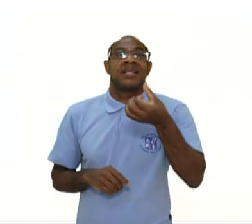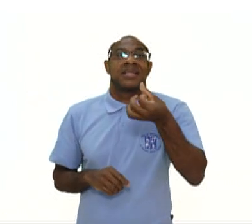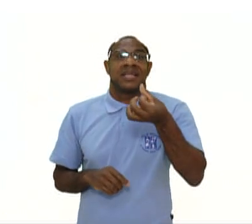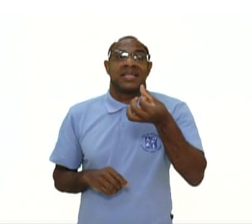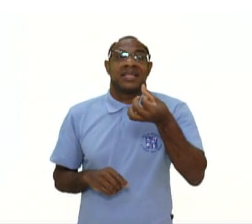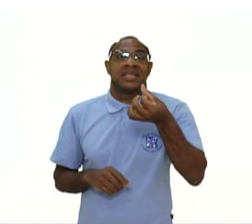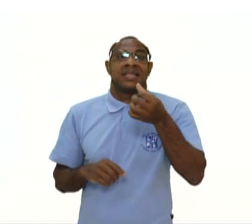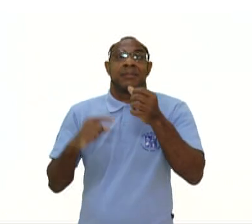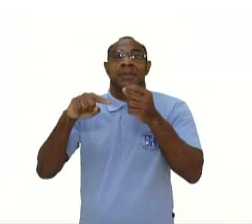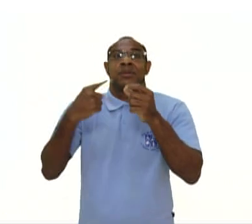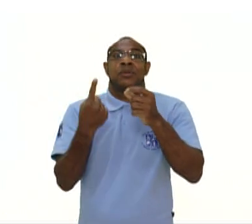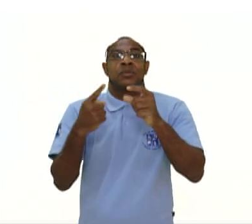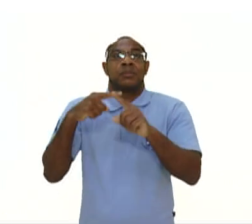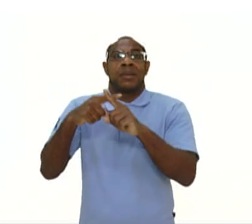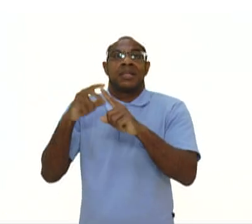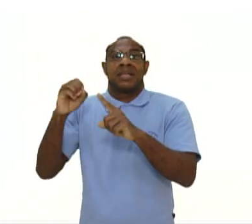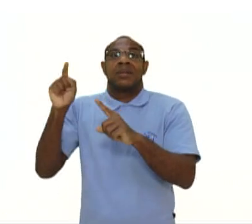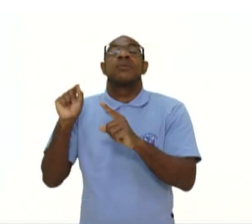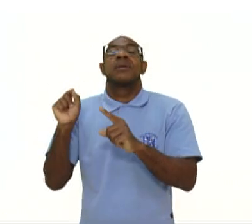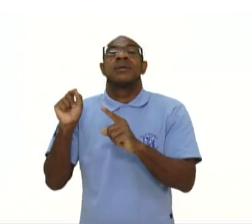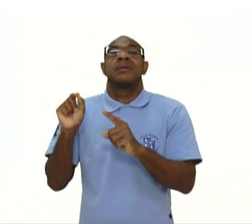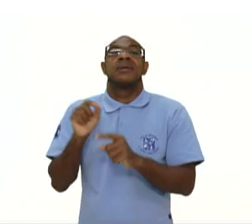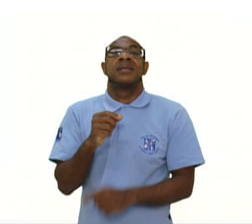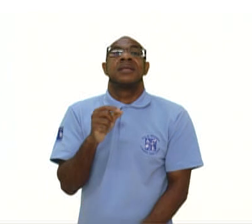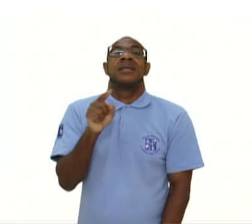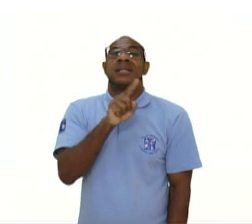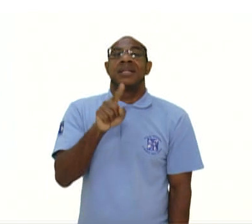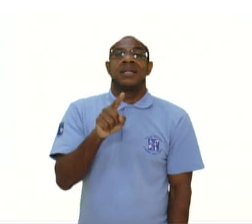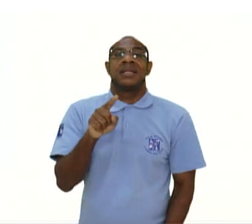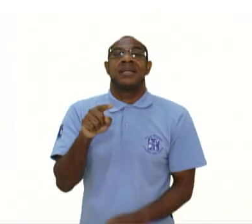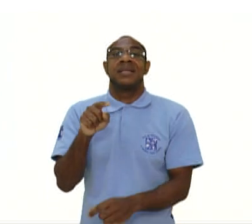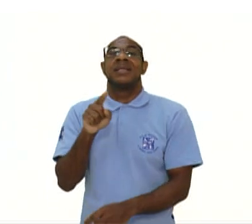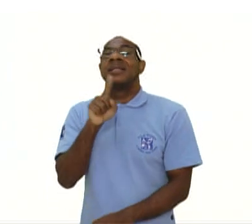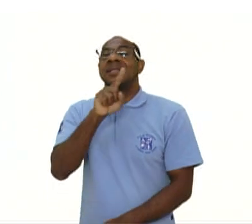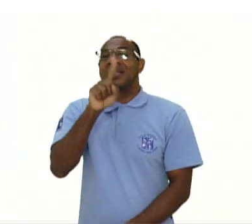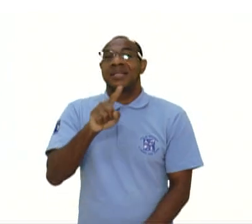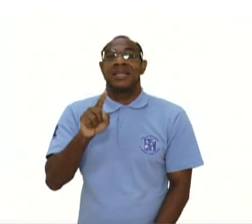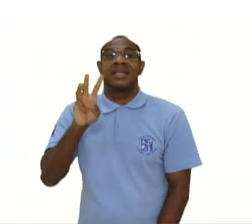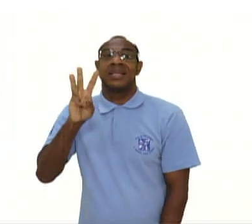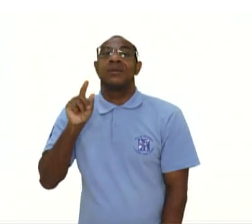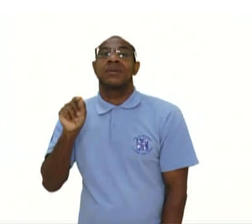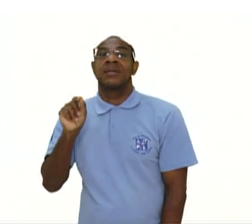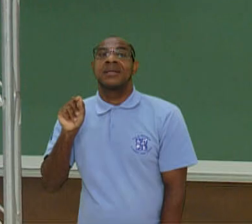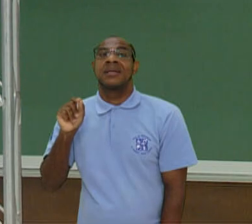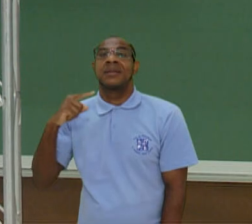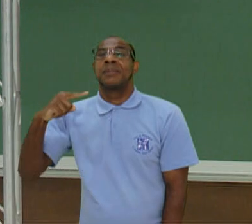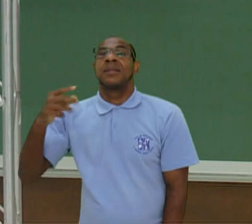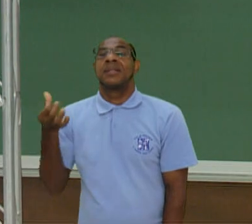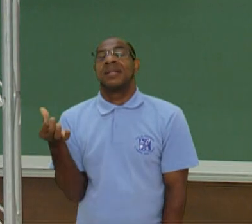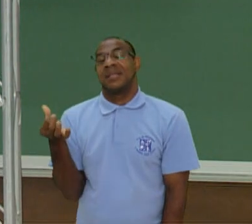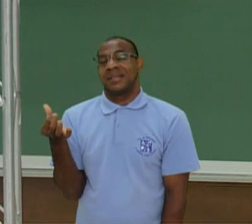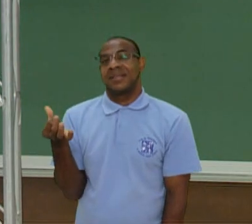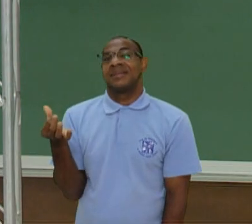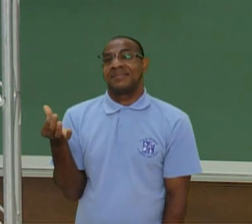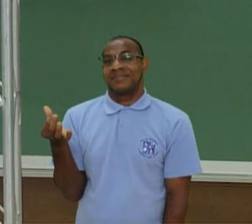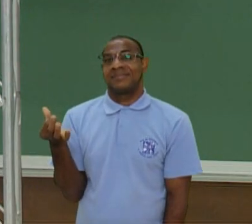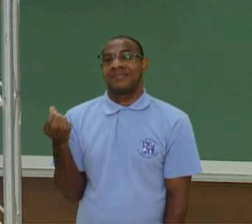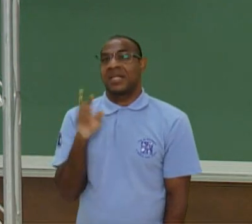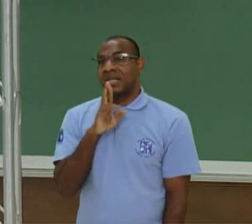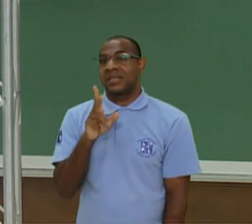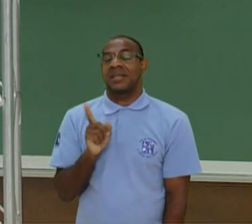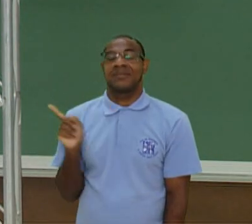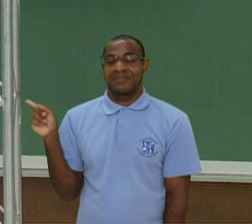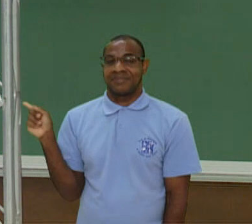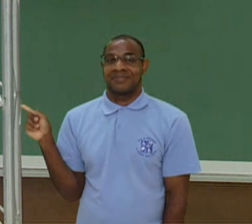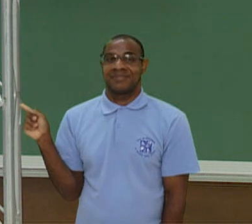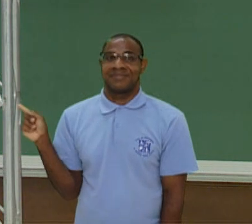0, 0. Então o produto deles é negativo 6. O que vocês têm que pôr em mente? Produto de complexos é o